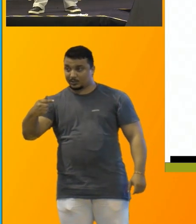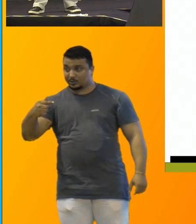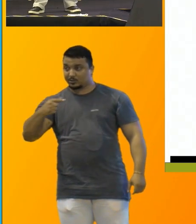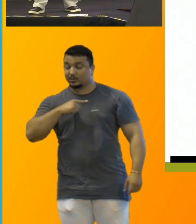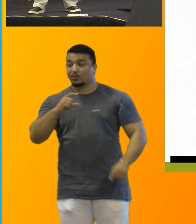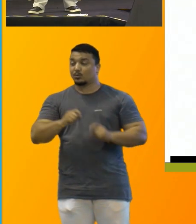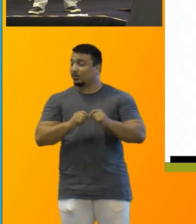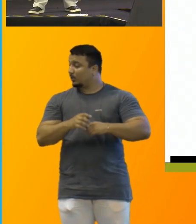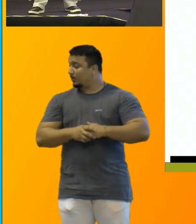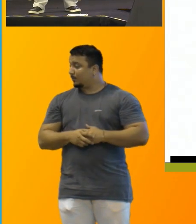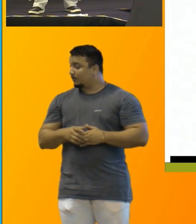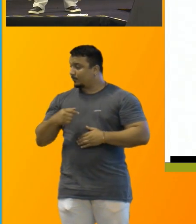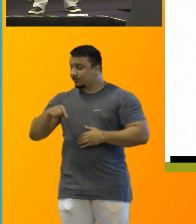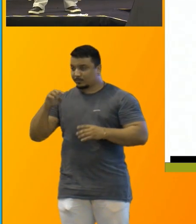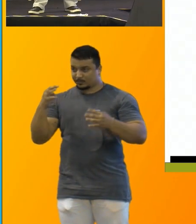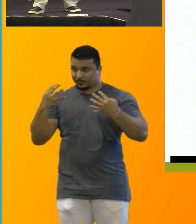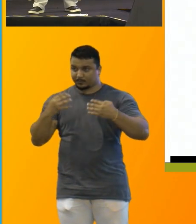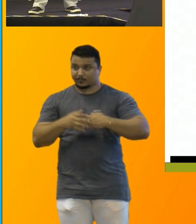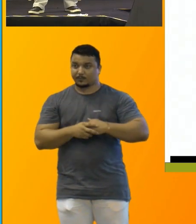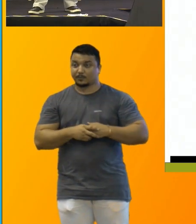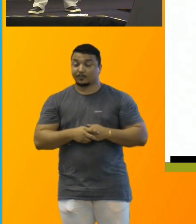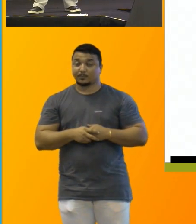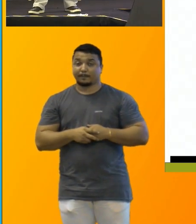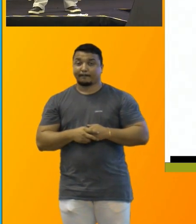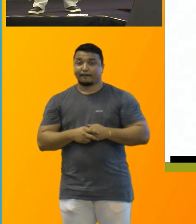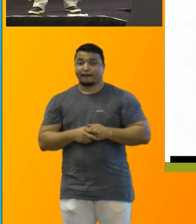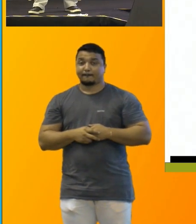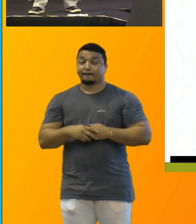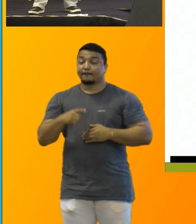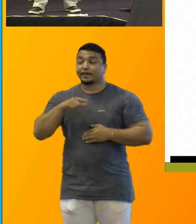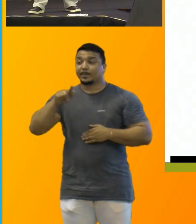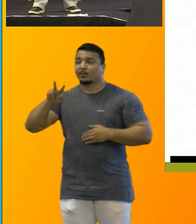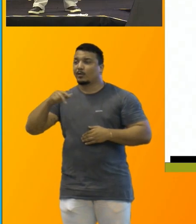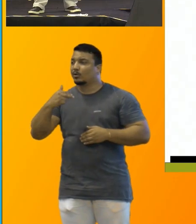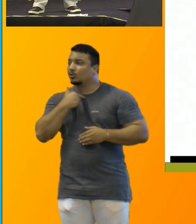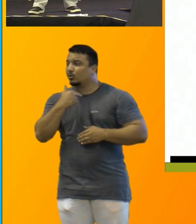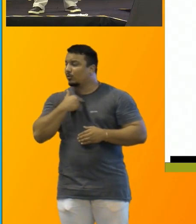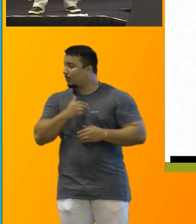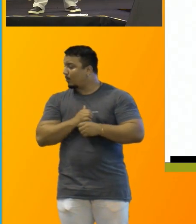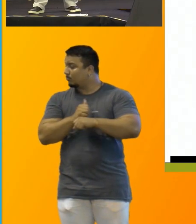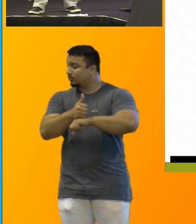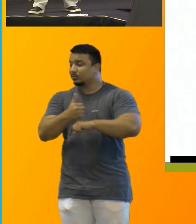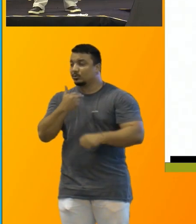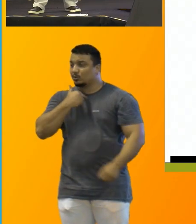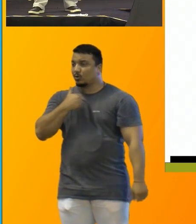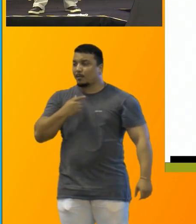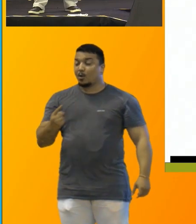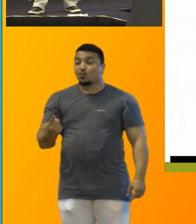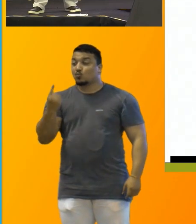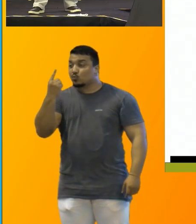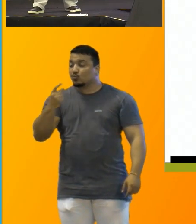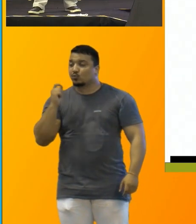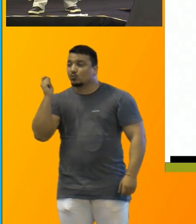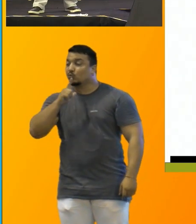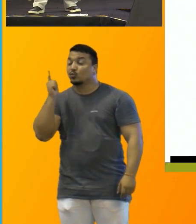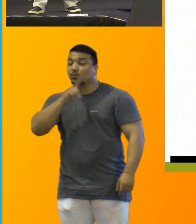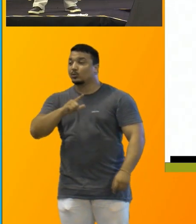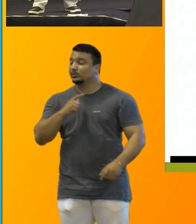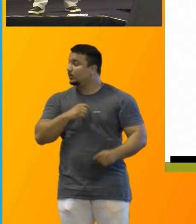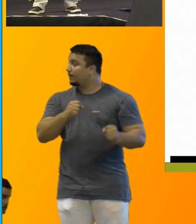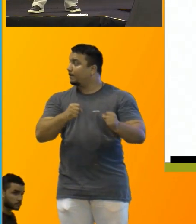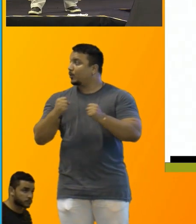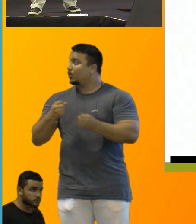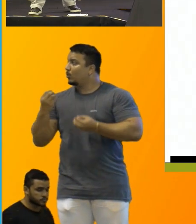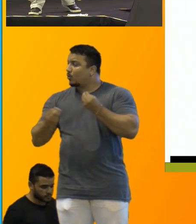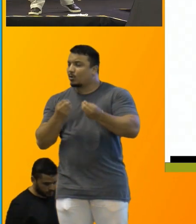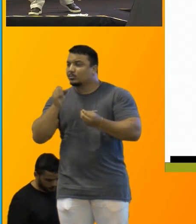governo, olha para mim, por favor, Vargas não podia mais ser eleito. A única maneira de Vargas permanecer no poder seria